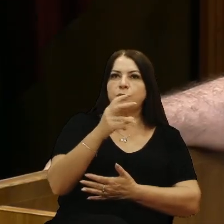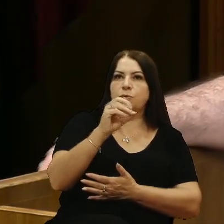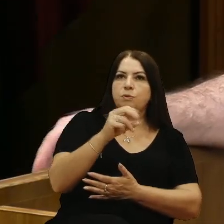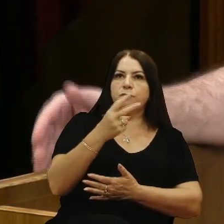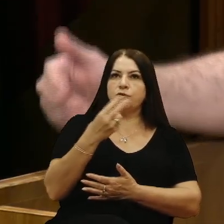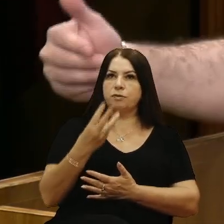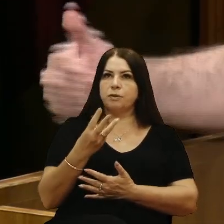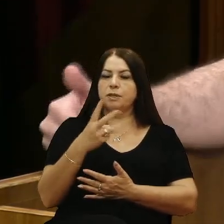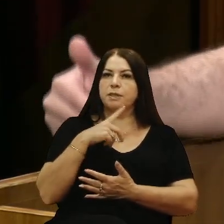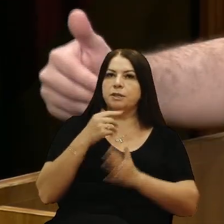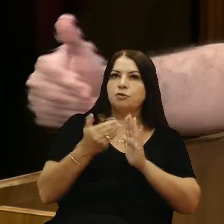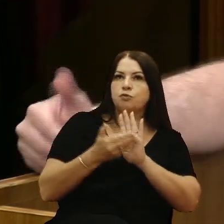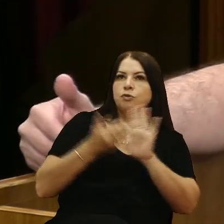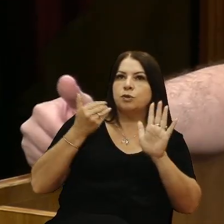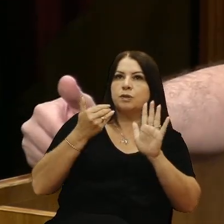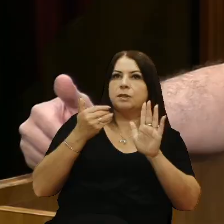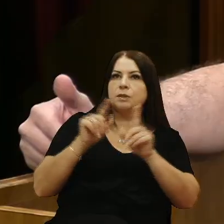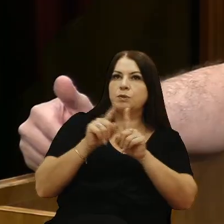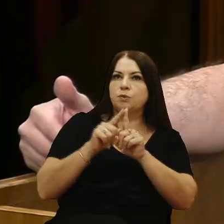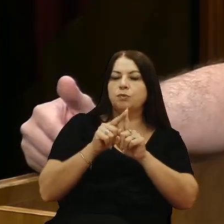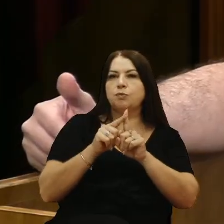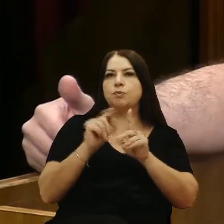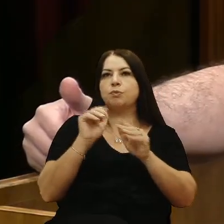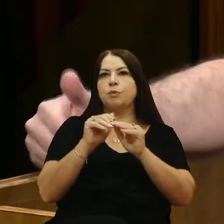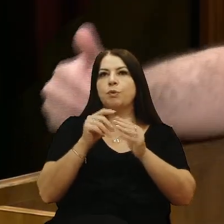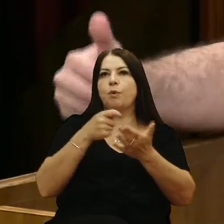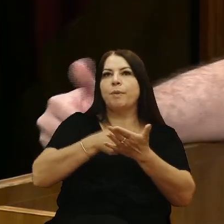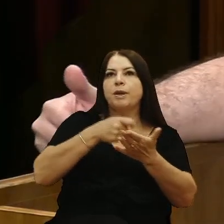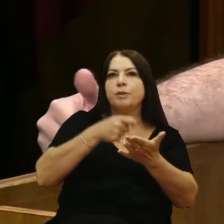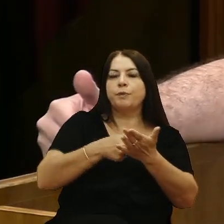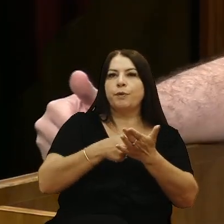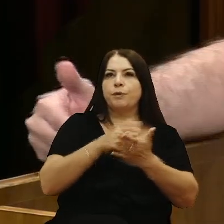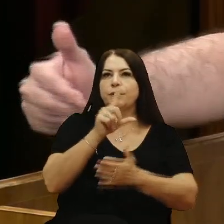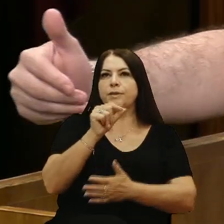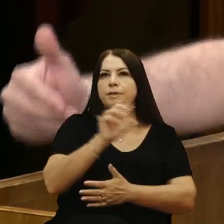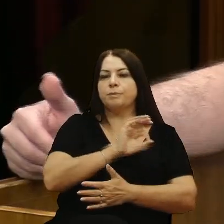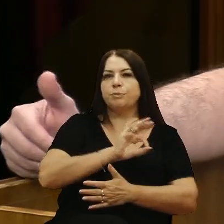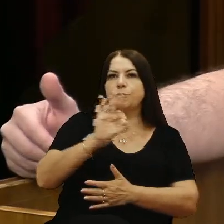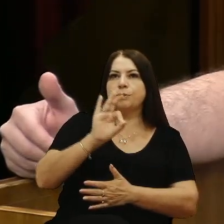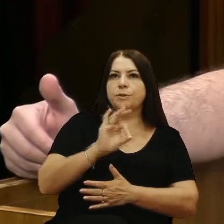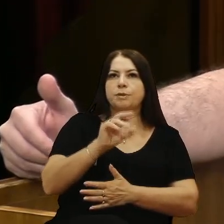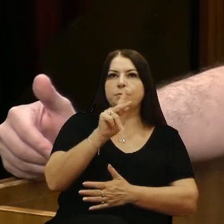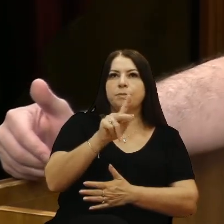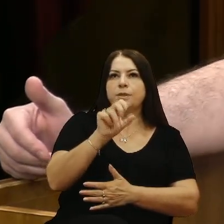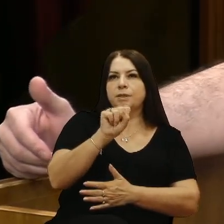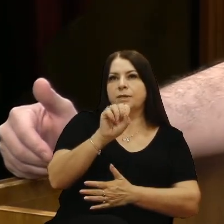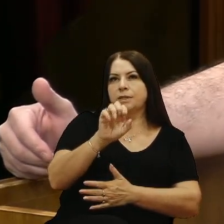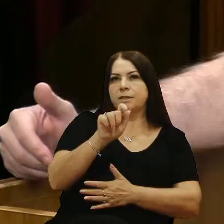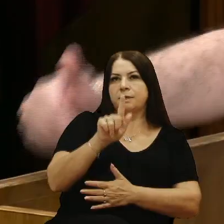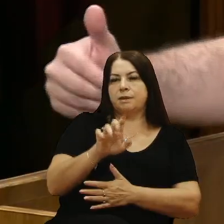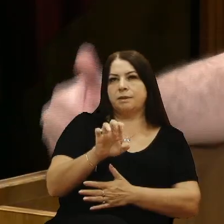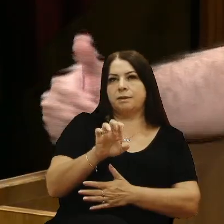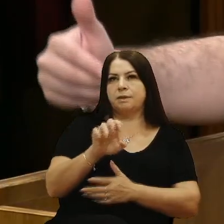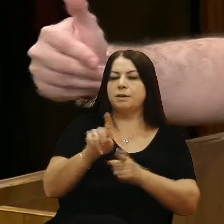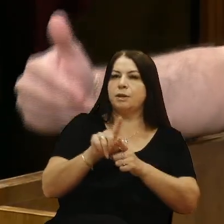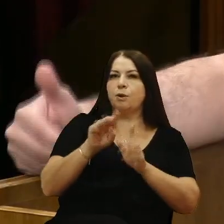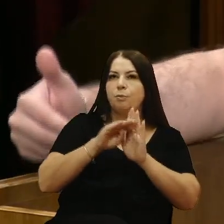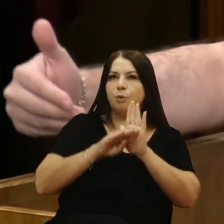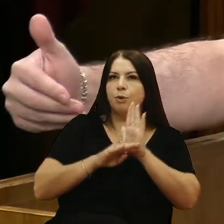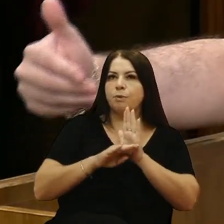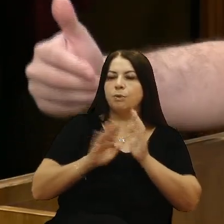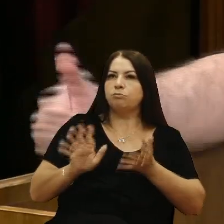291/2023, retirando a contrapartida obrigatória de 10% do PSEG. O PSEG é o quê? É um programa